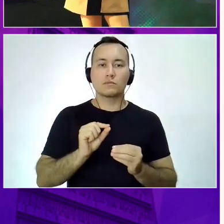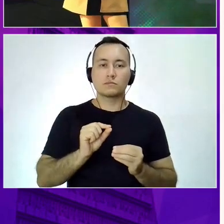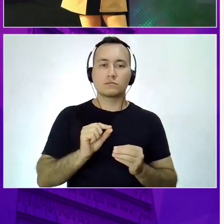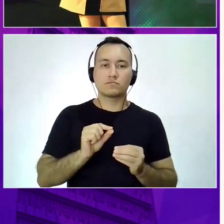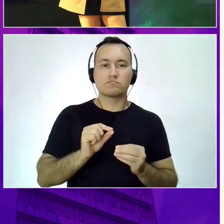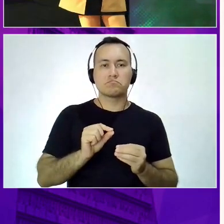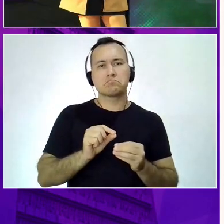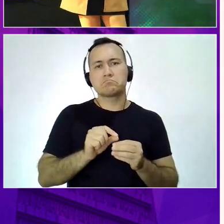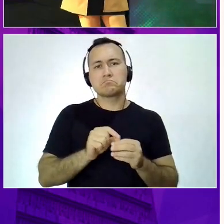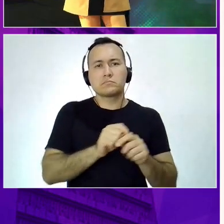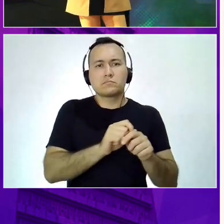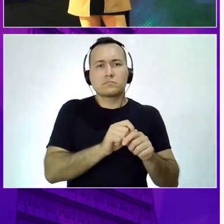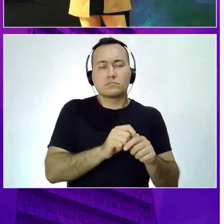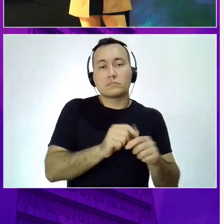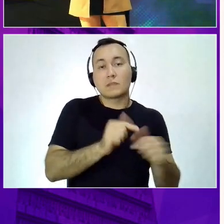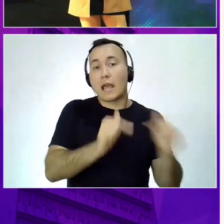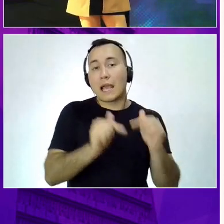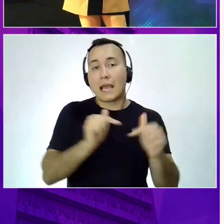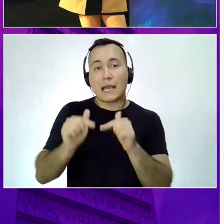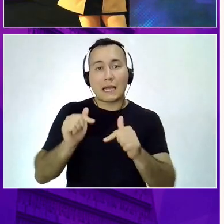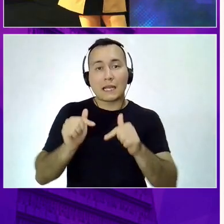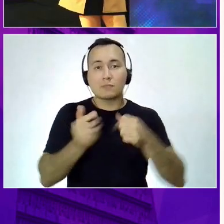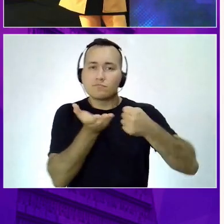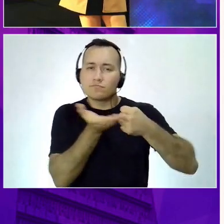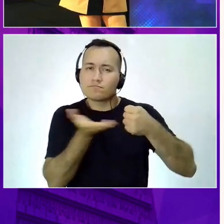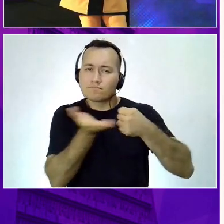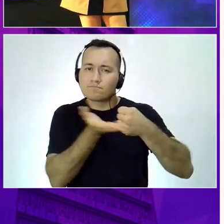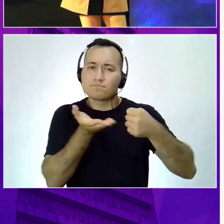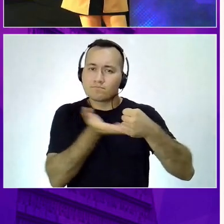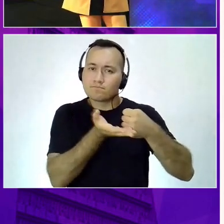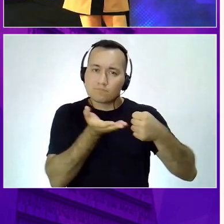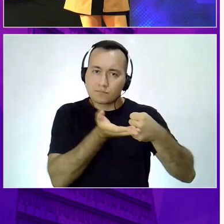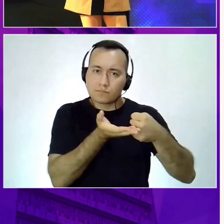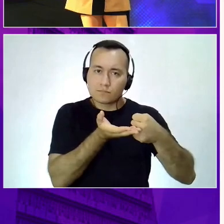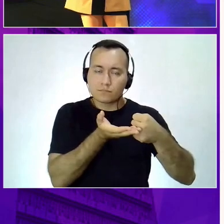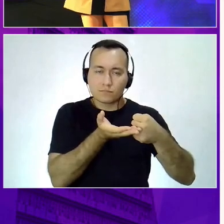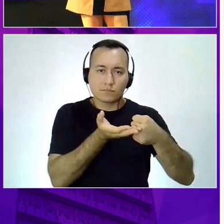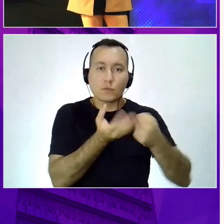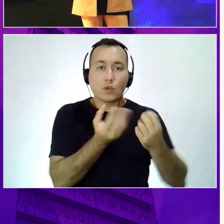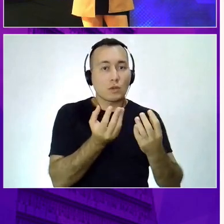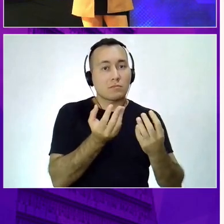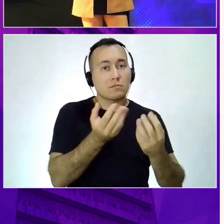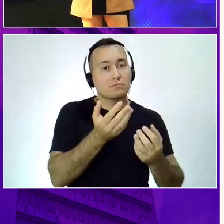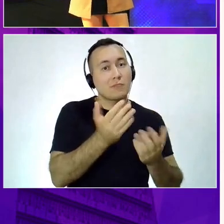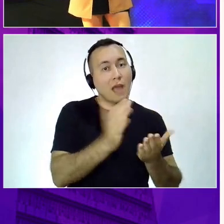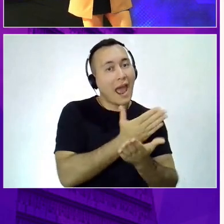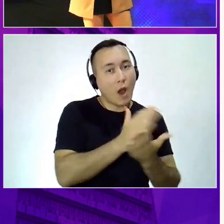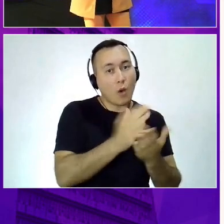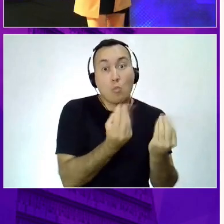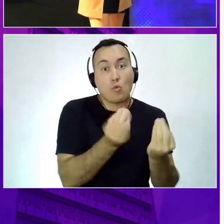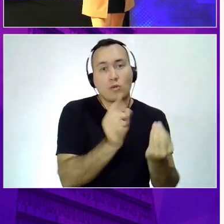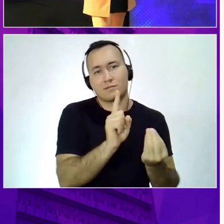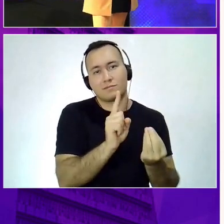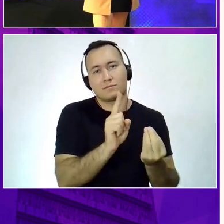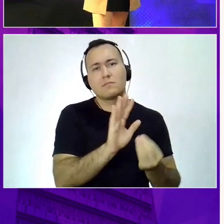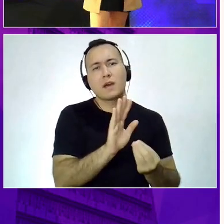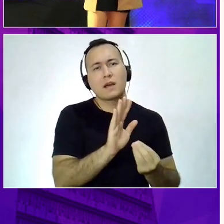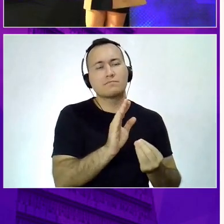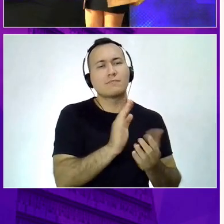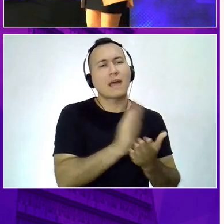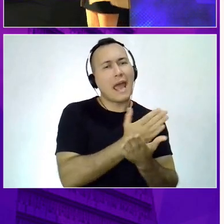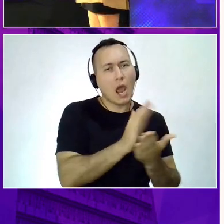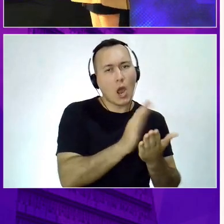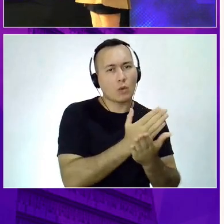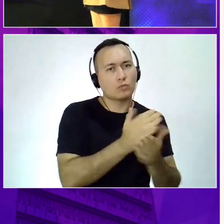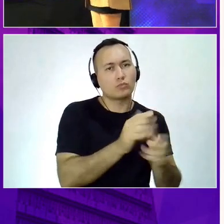microserviços, que é a granularidade mais fina, que são esses cubinhos menores. Inclusive, eu